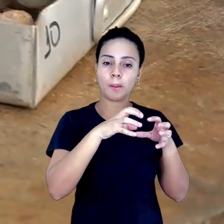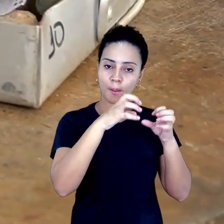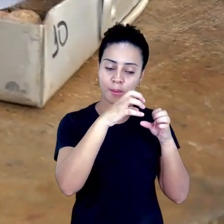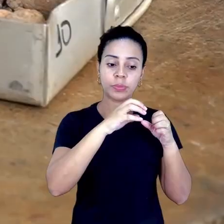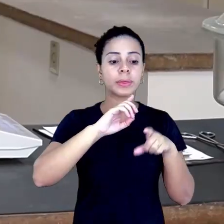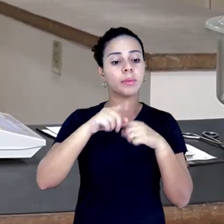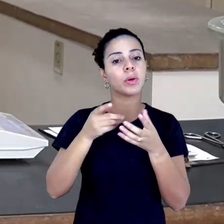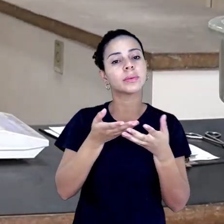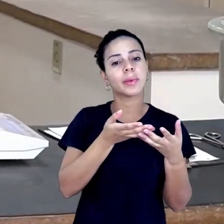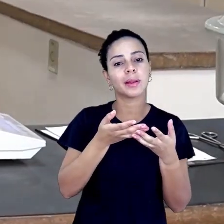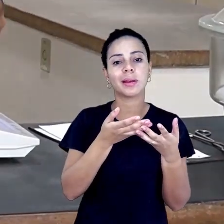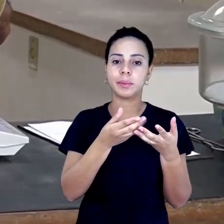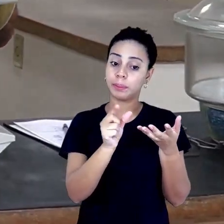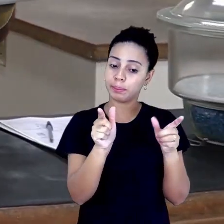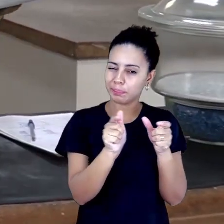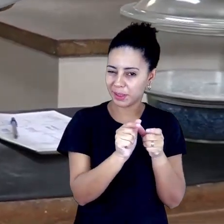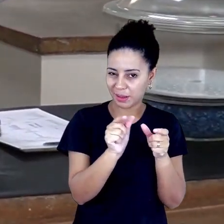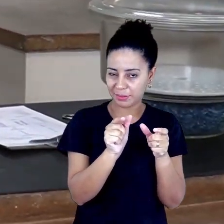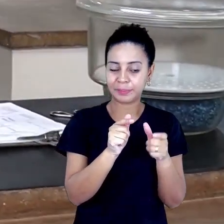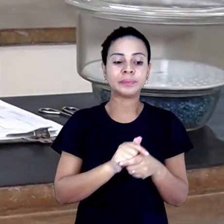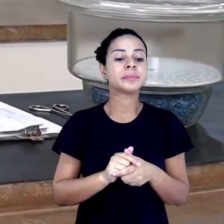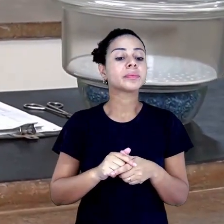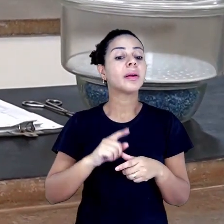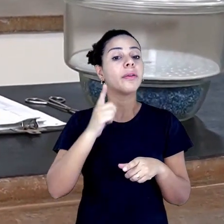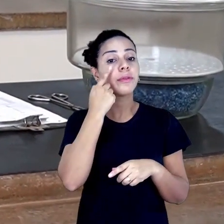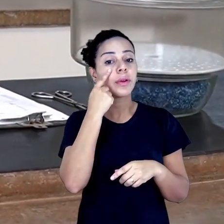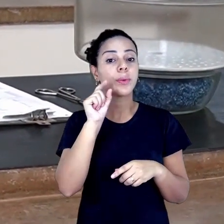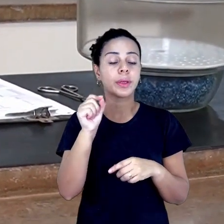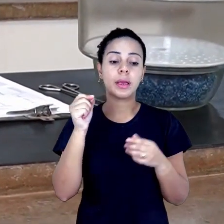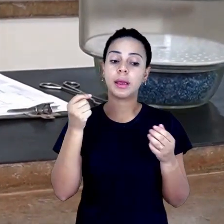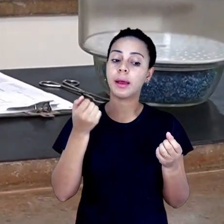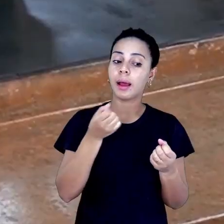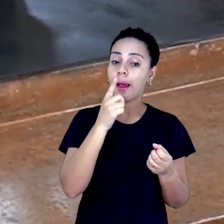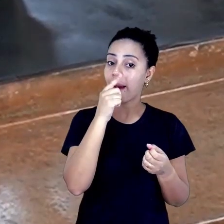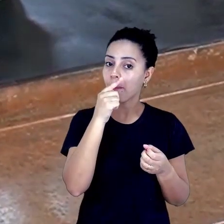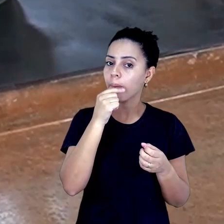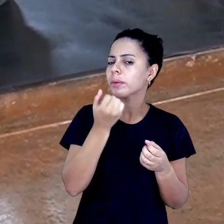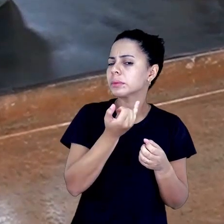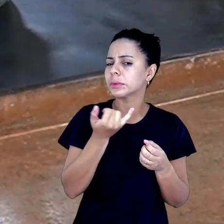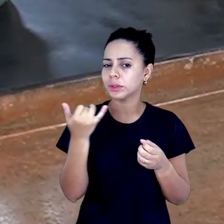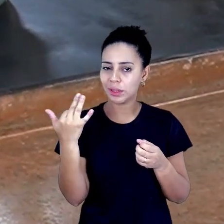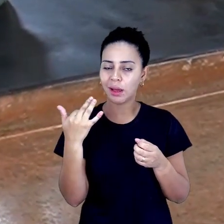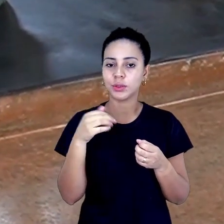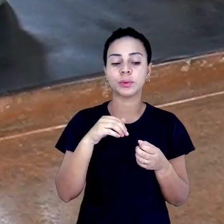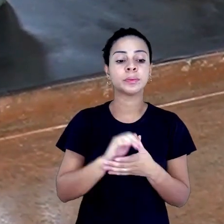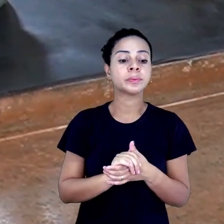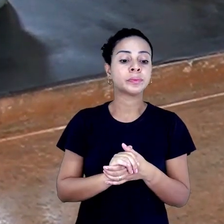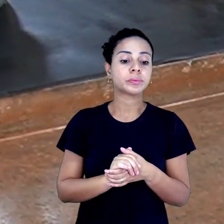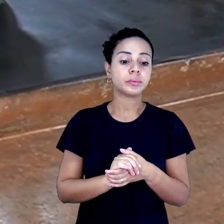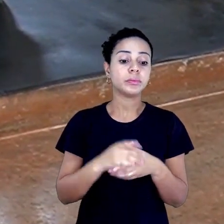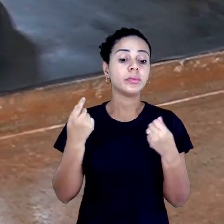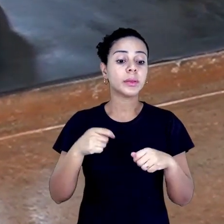peneiramento fino. Para a determinação do teor de umidade, de acordo com a ABNT-NBR